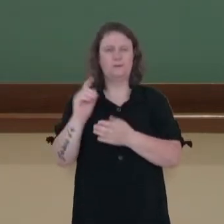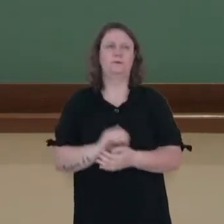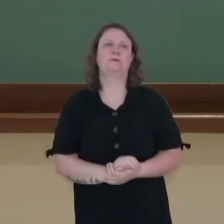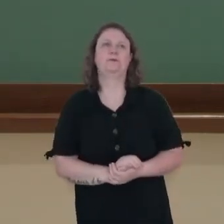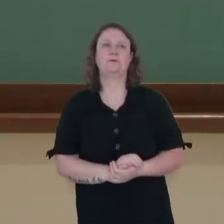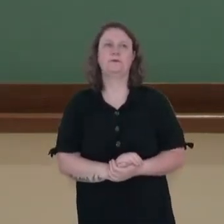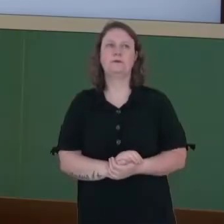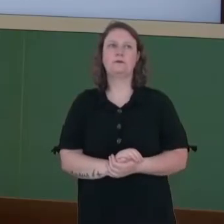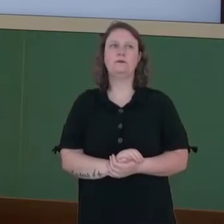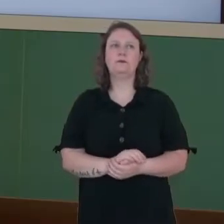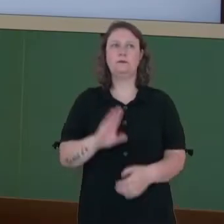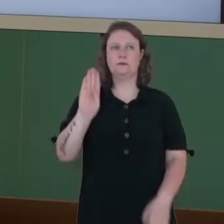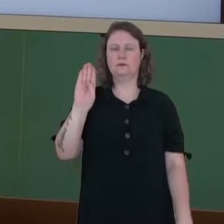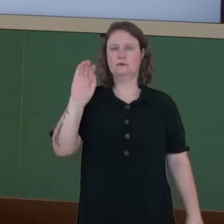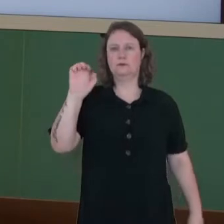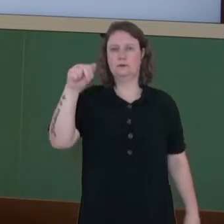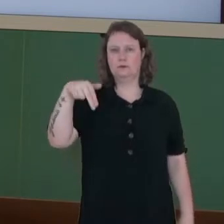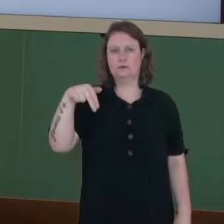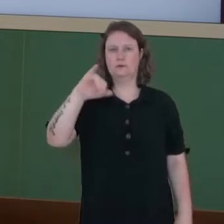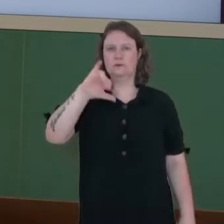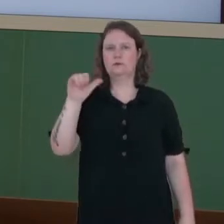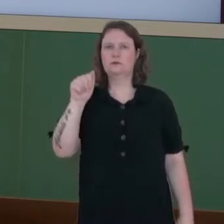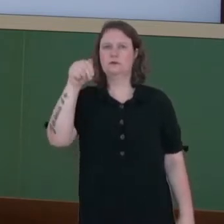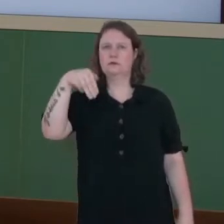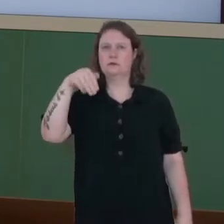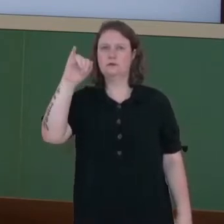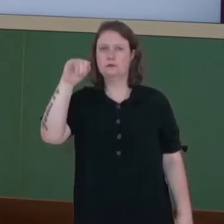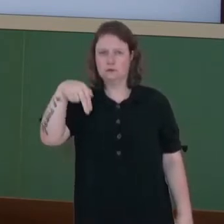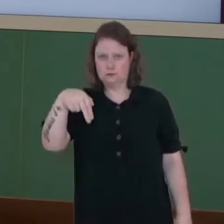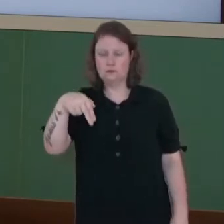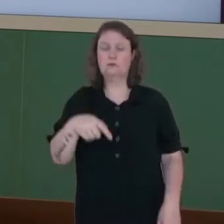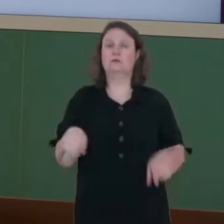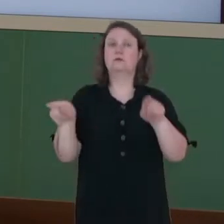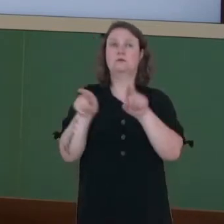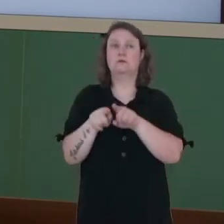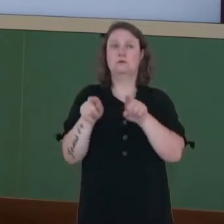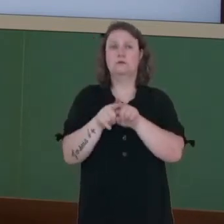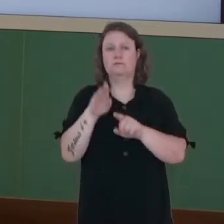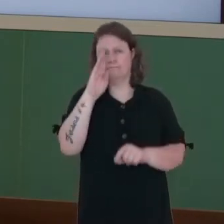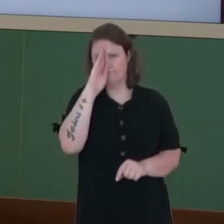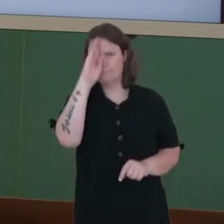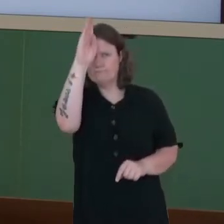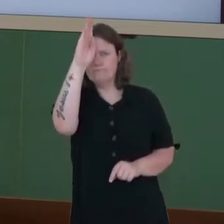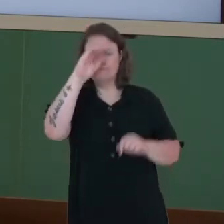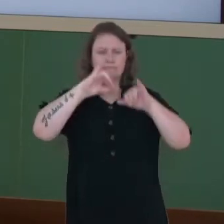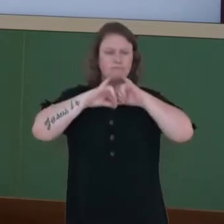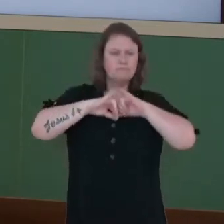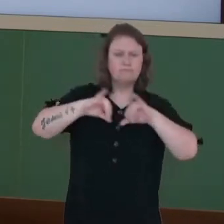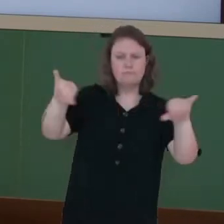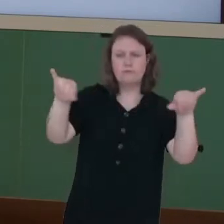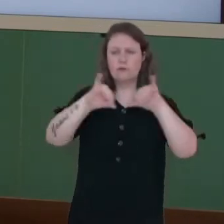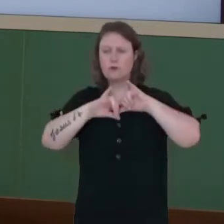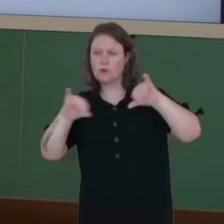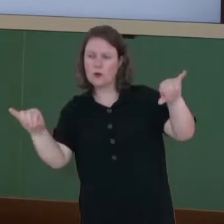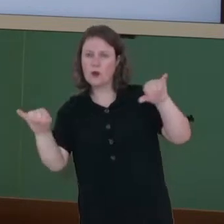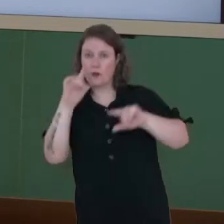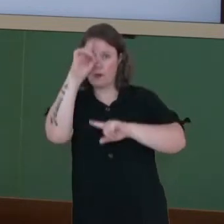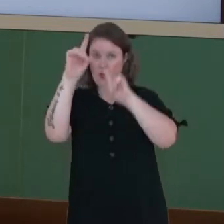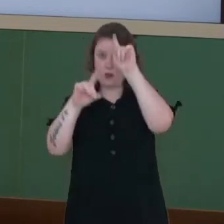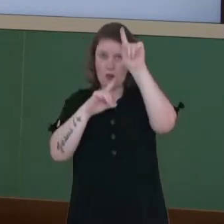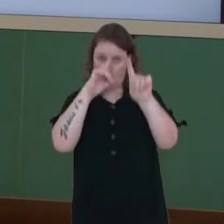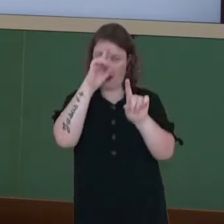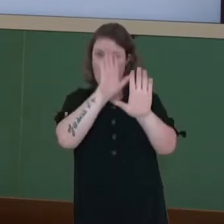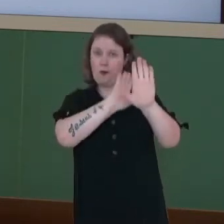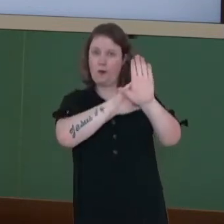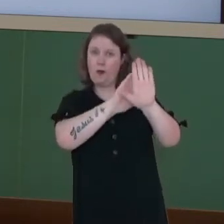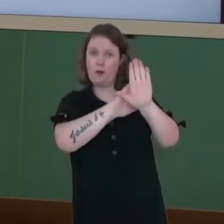O Benjamin Constant, ele foi um dos principais divulgadores dessas ideias entre os jovens